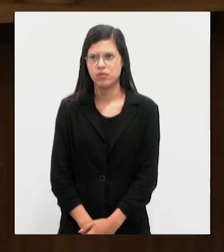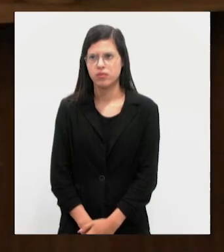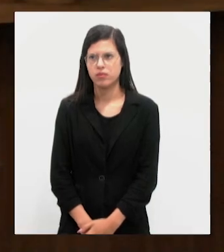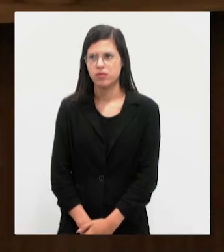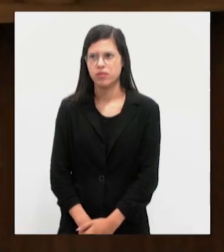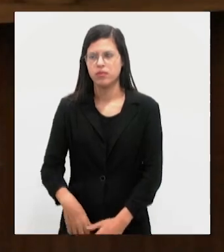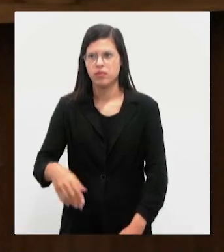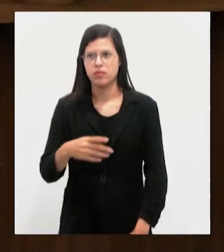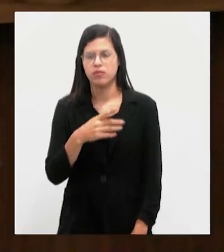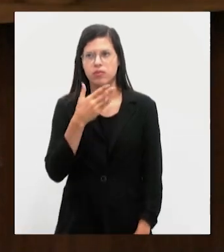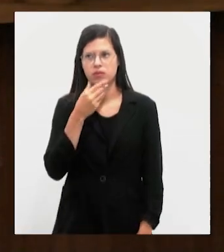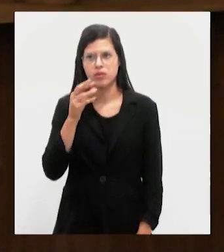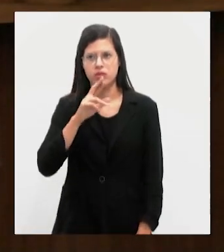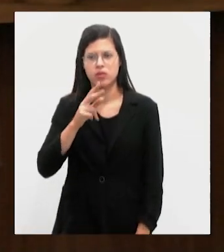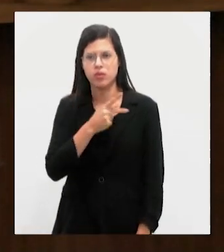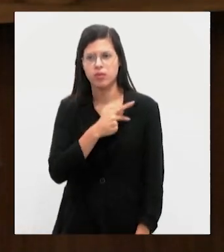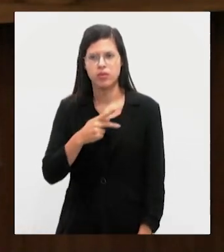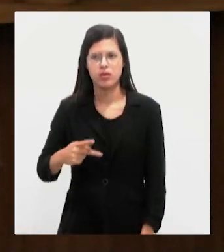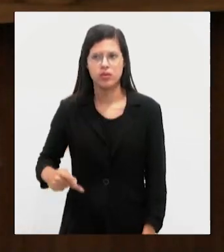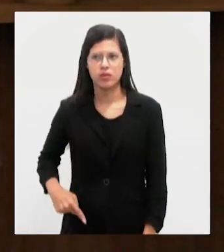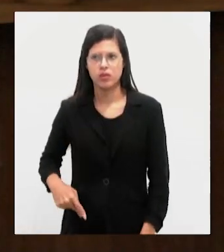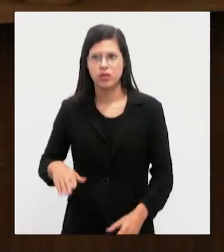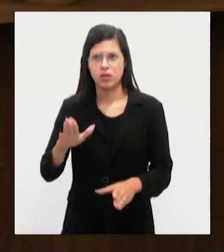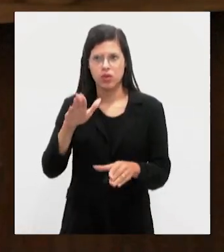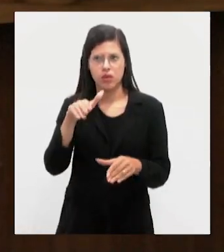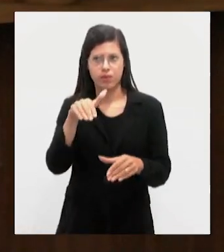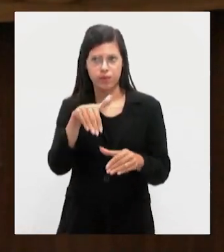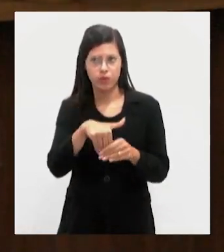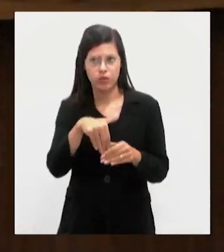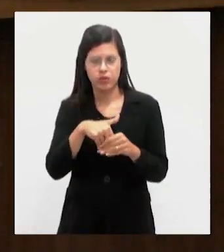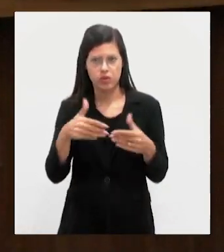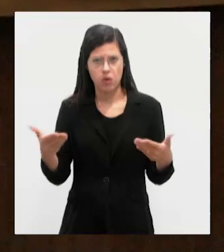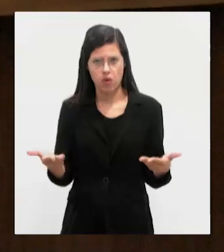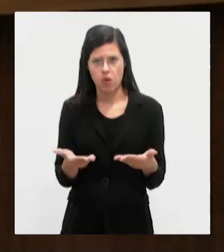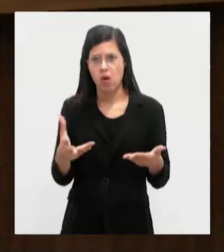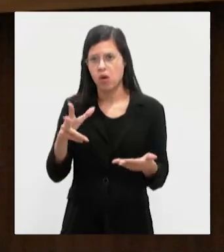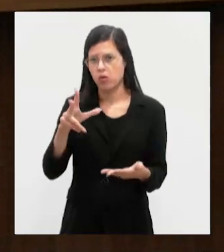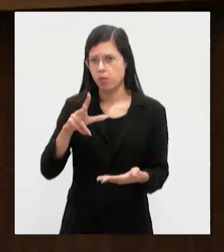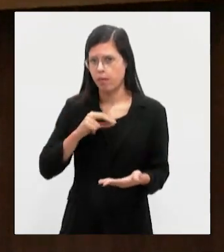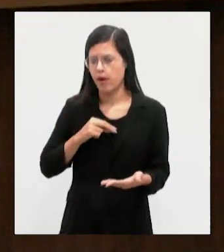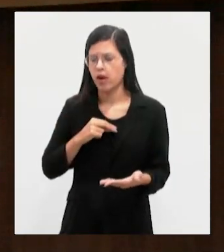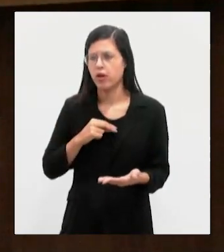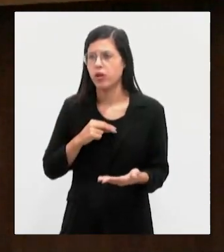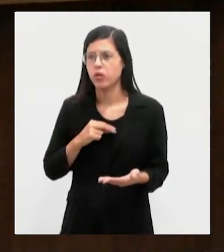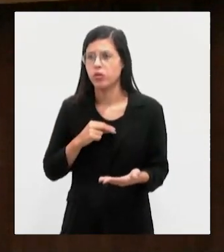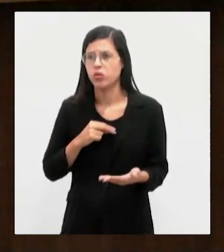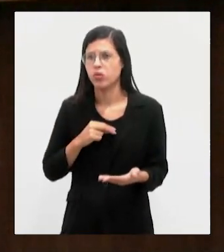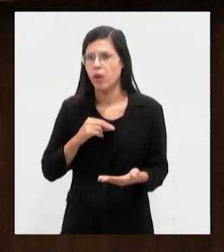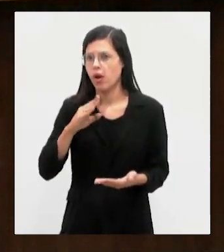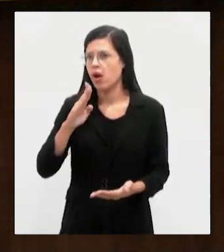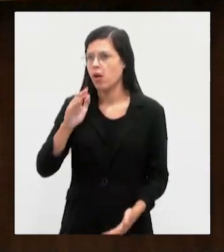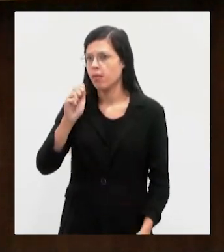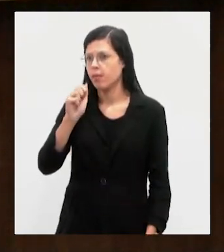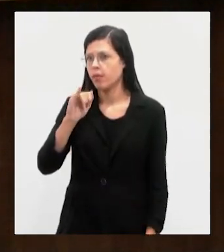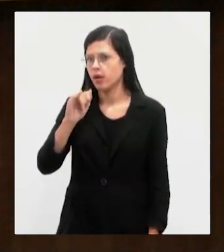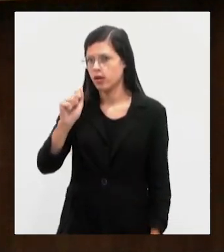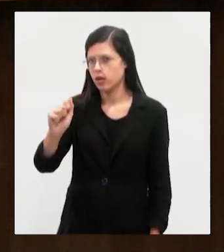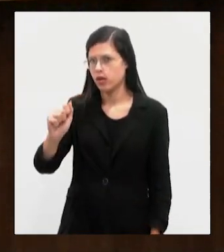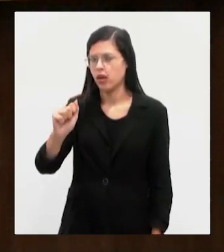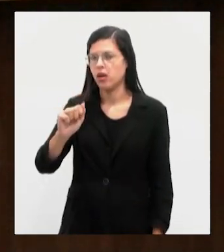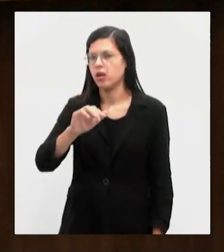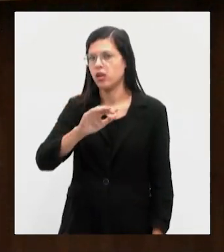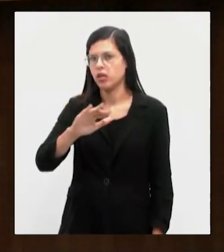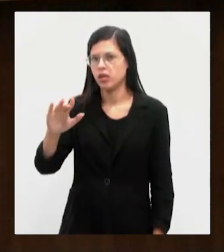Senhor presidente, a votação agora é no mérito. A Baía de Sepetiba, como